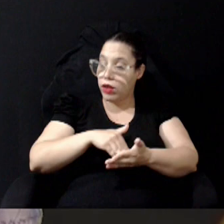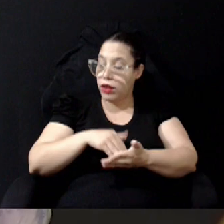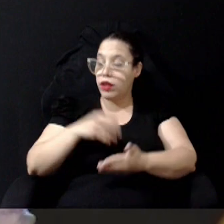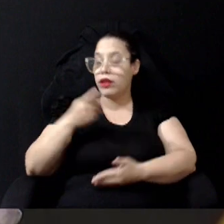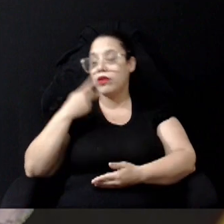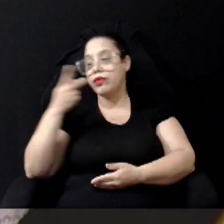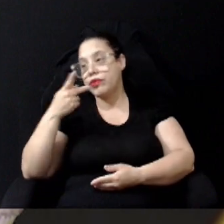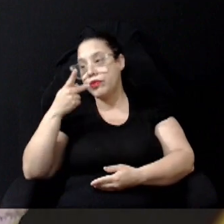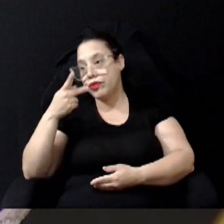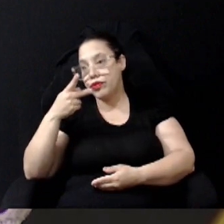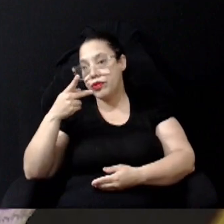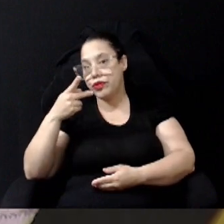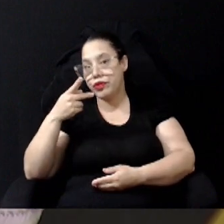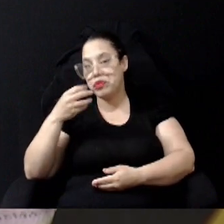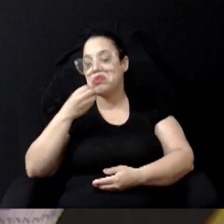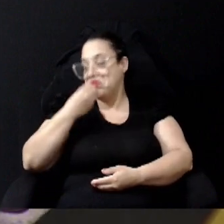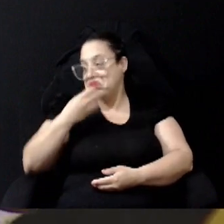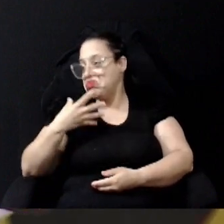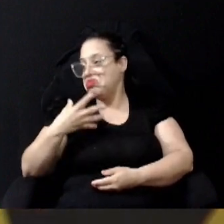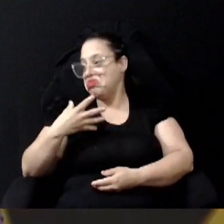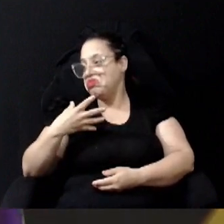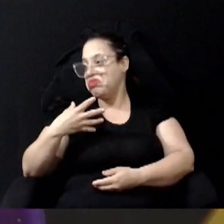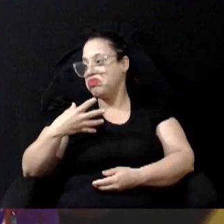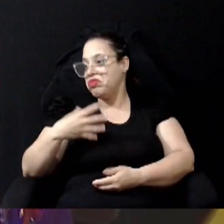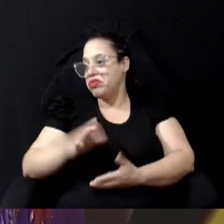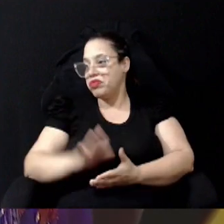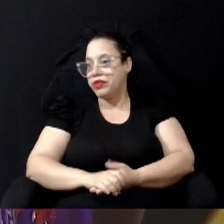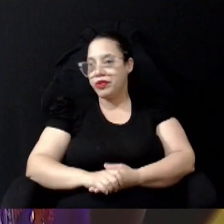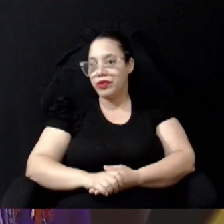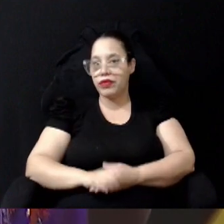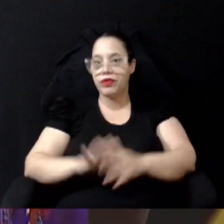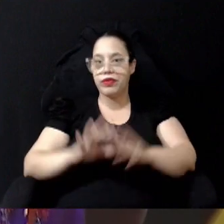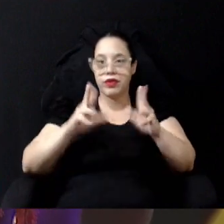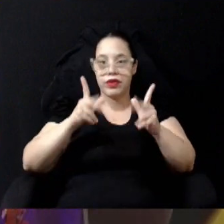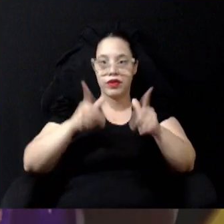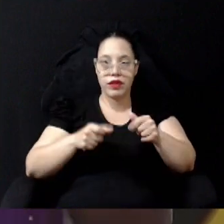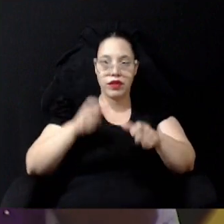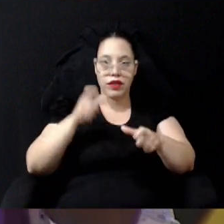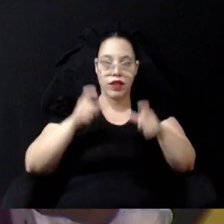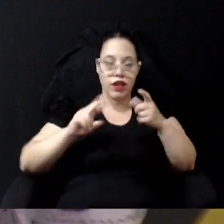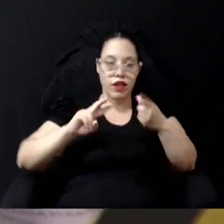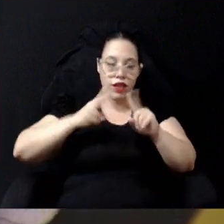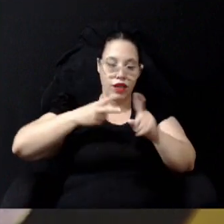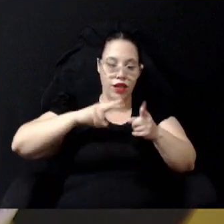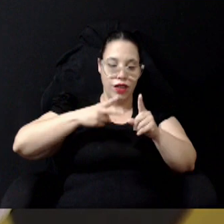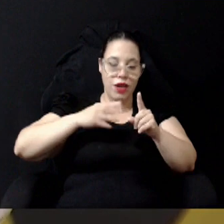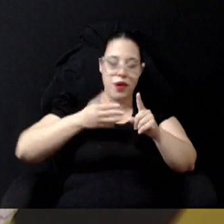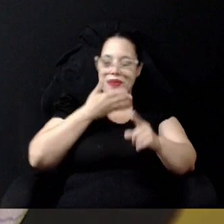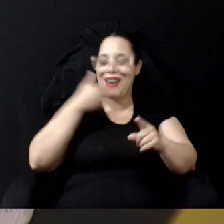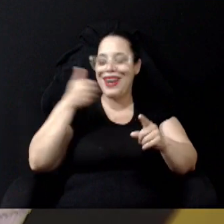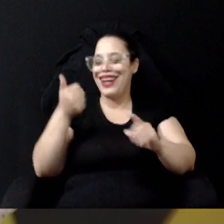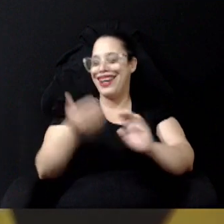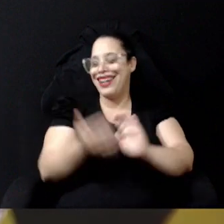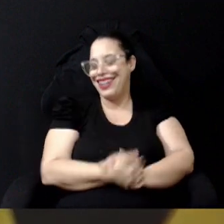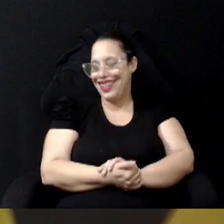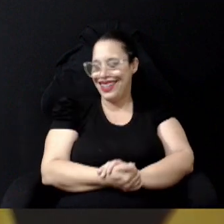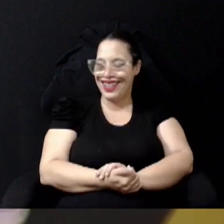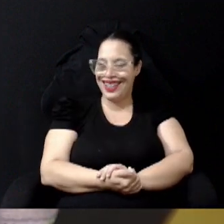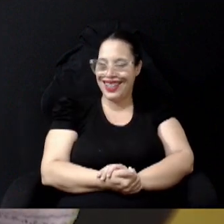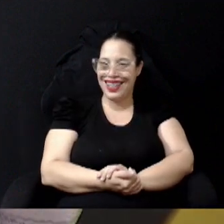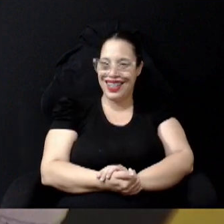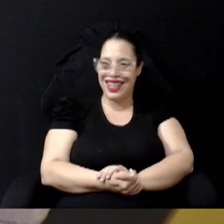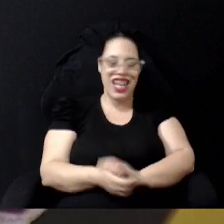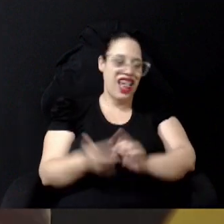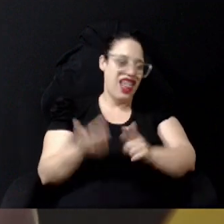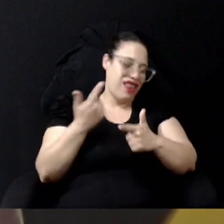vou muito bem, sabe? Sobre todos os pontos de vista, cada vez melhor. E não tenho problema de dizer